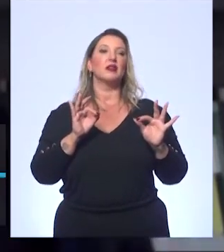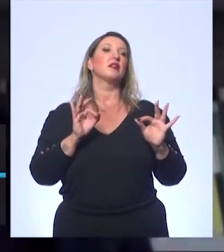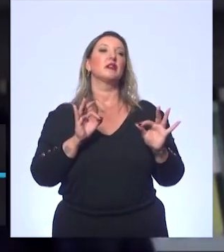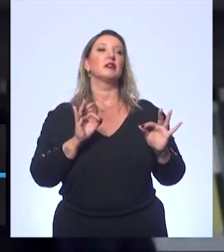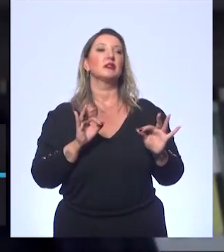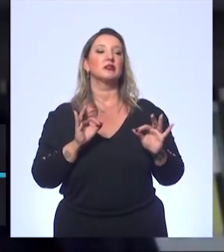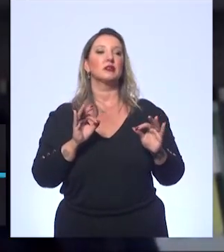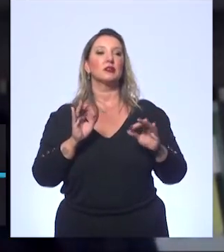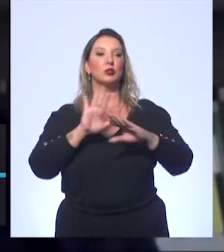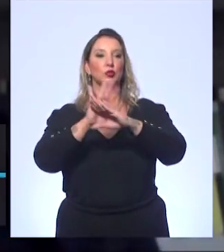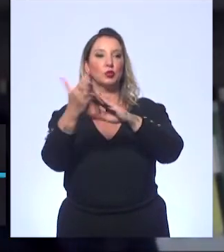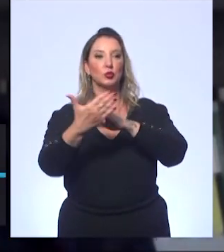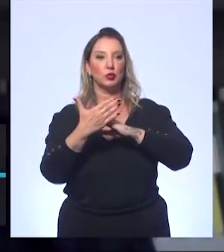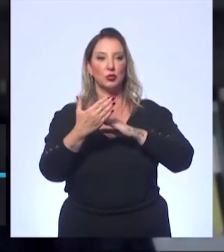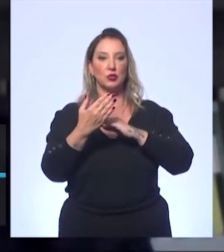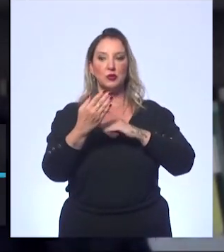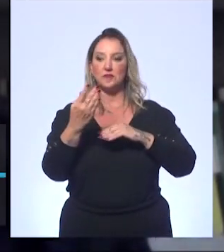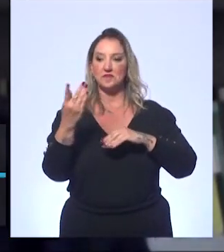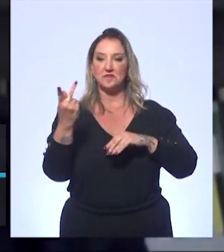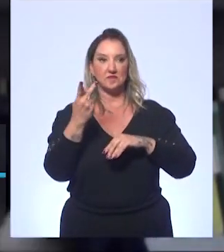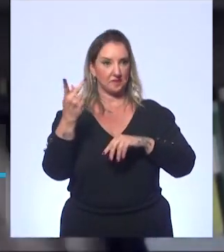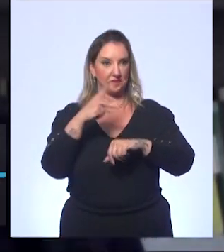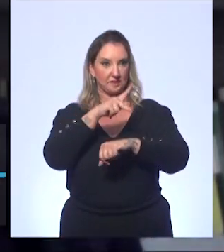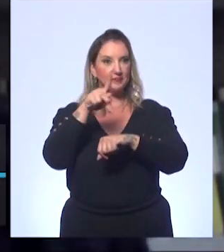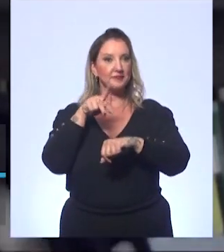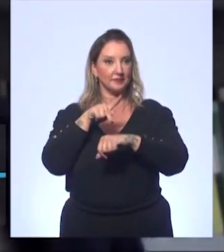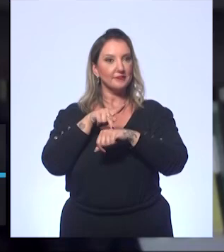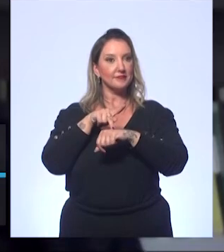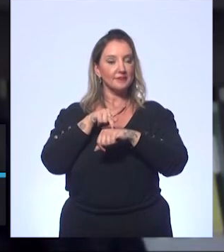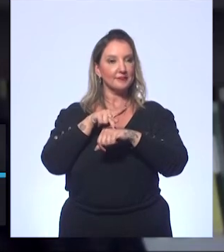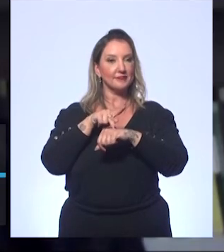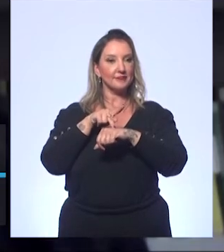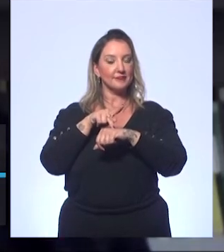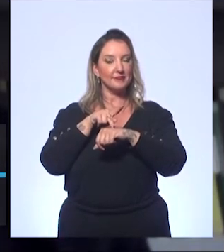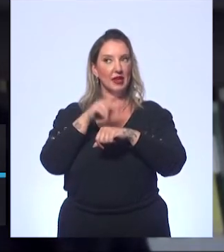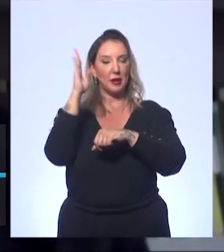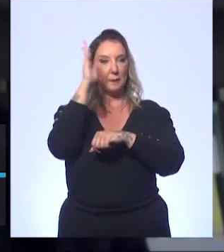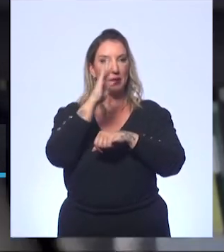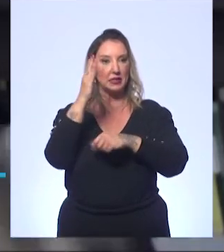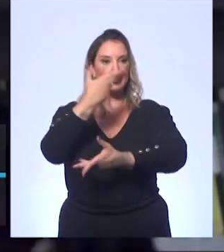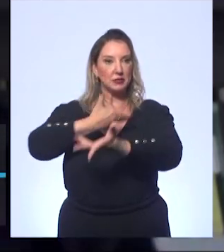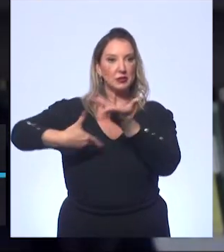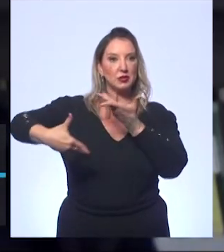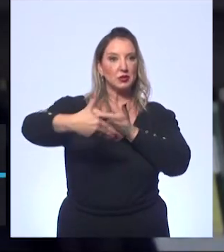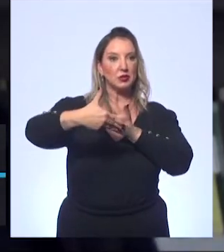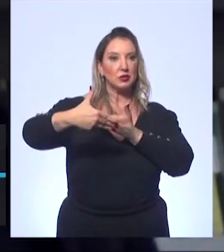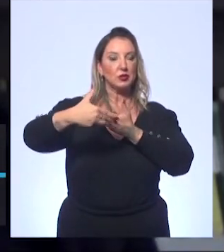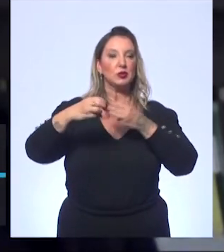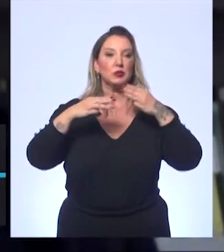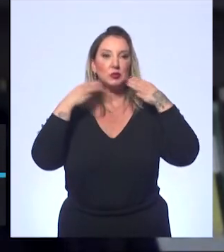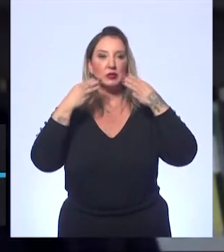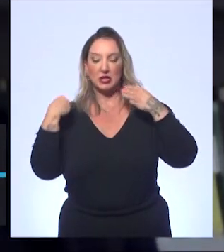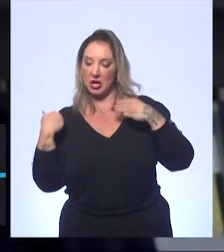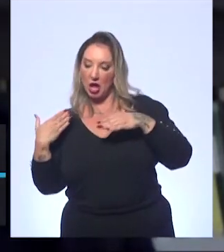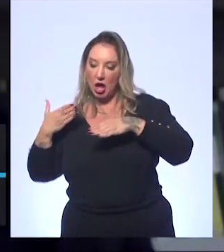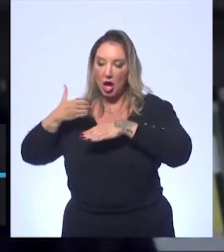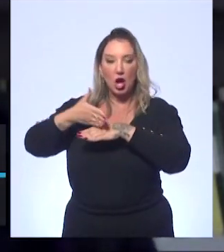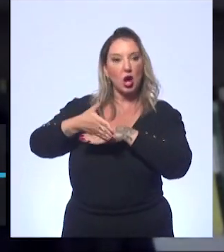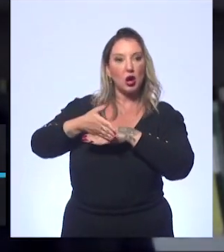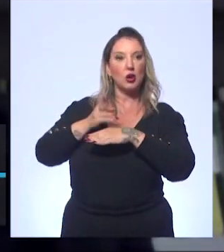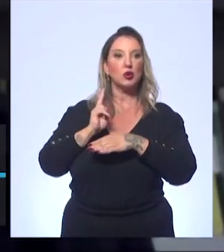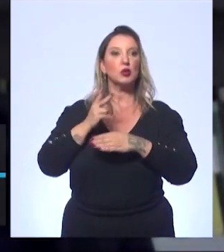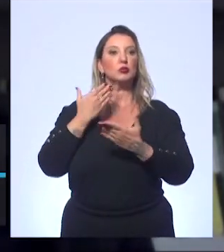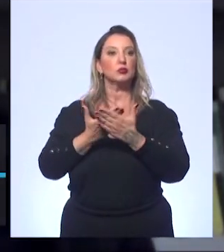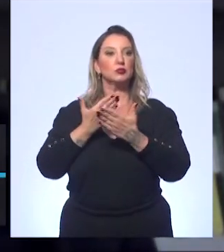de cooperação entre os dois países, Brasil e Moçambique. E nesse processo eu vim no Brasil para continuar os meus